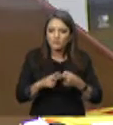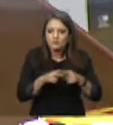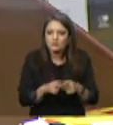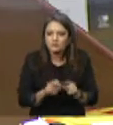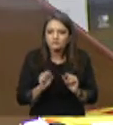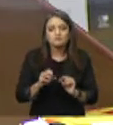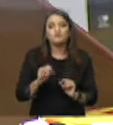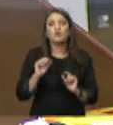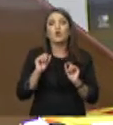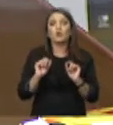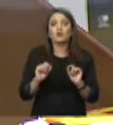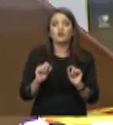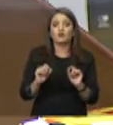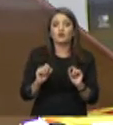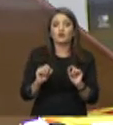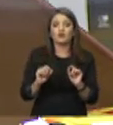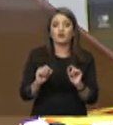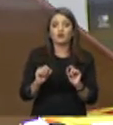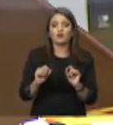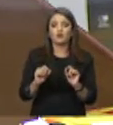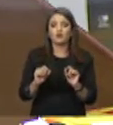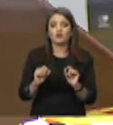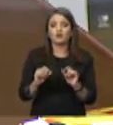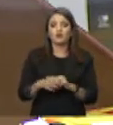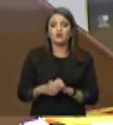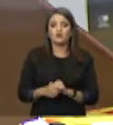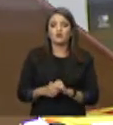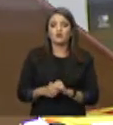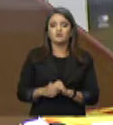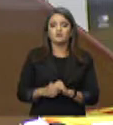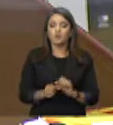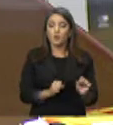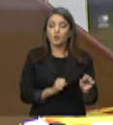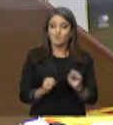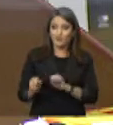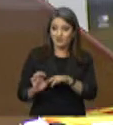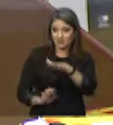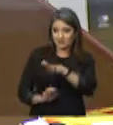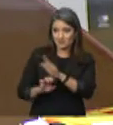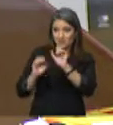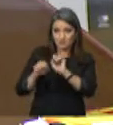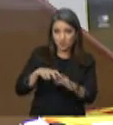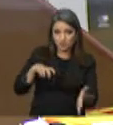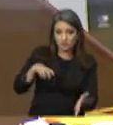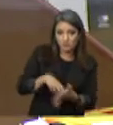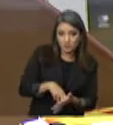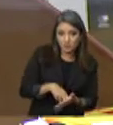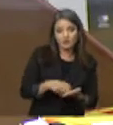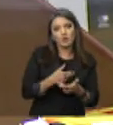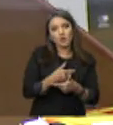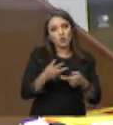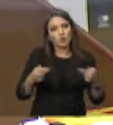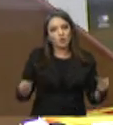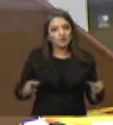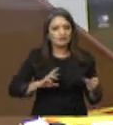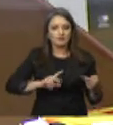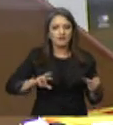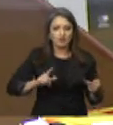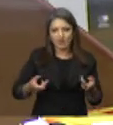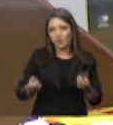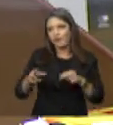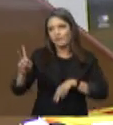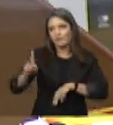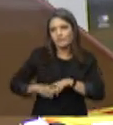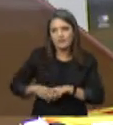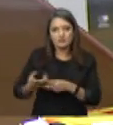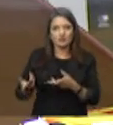ser entendido como aquele que diz respeito ao poder que o Estado tem de punir com as ações não penais Isto é sanções não